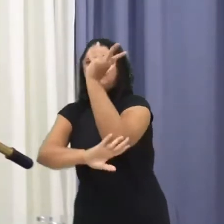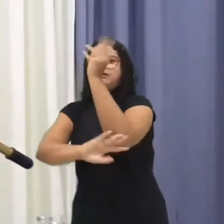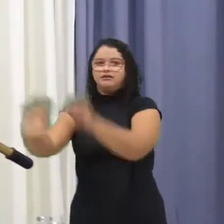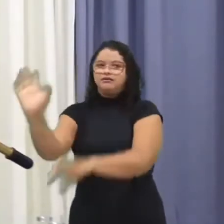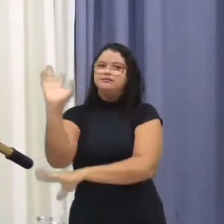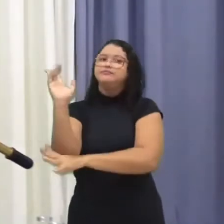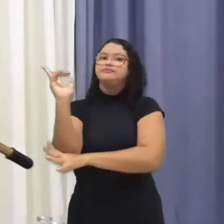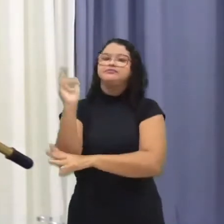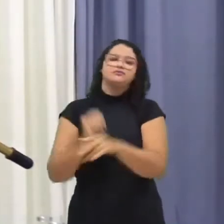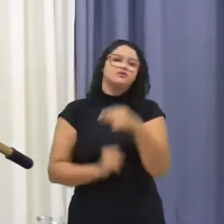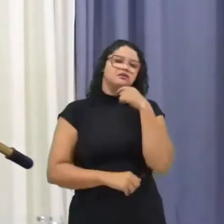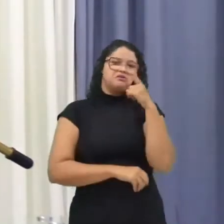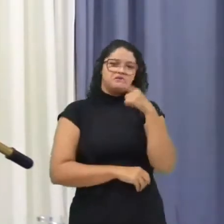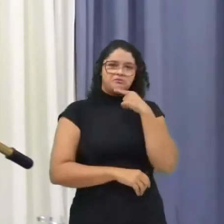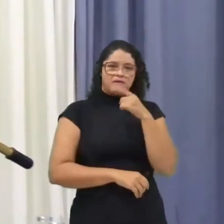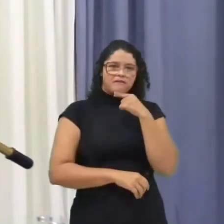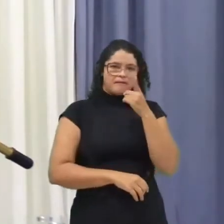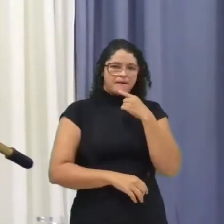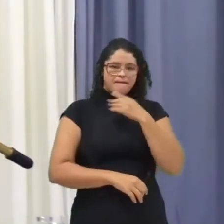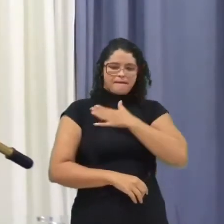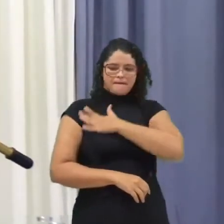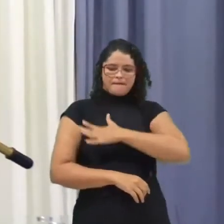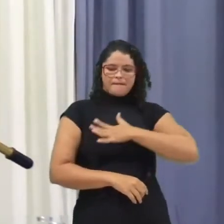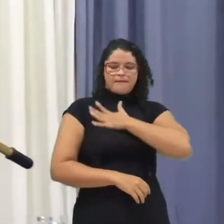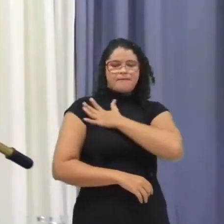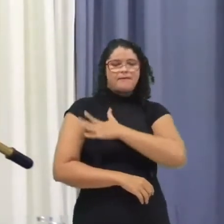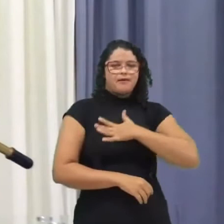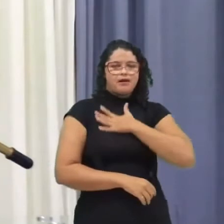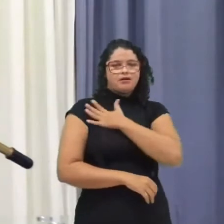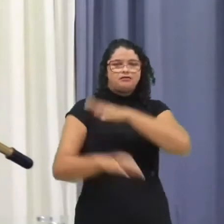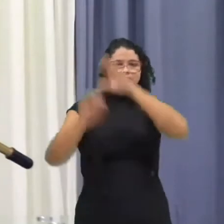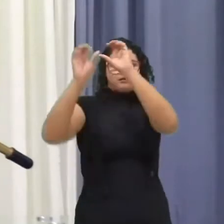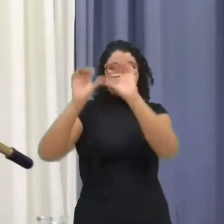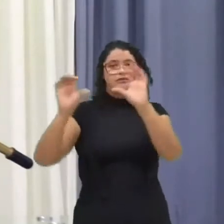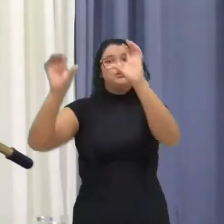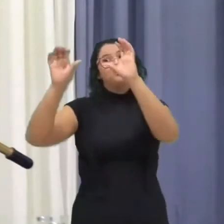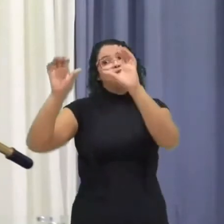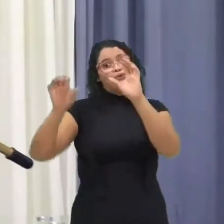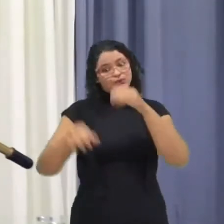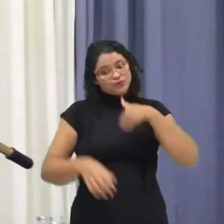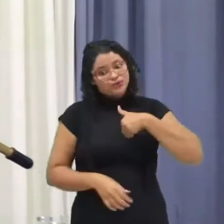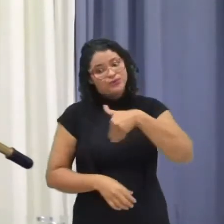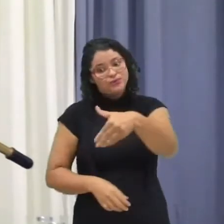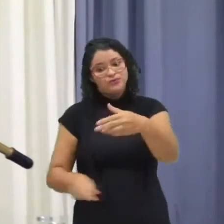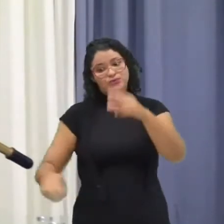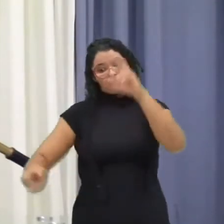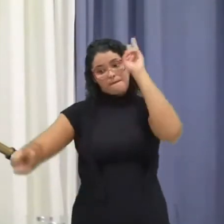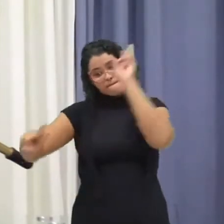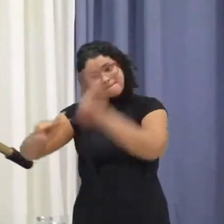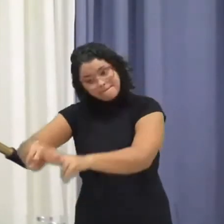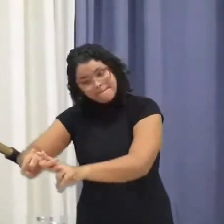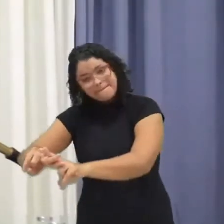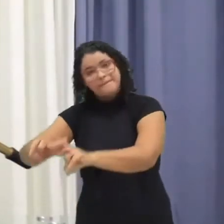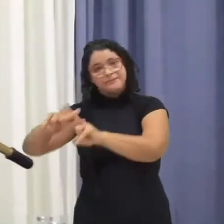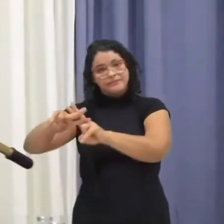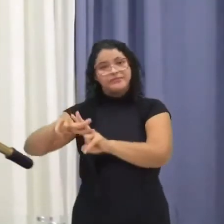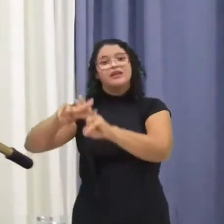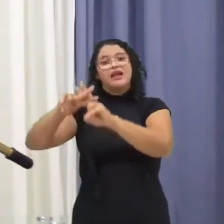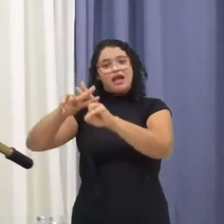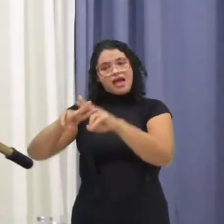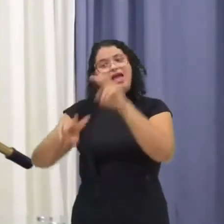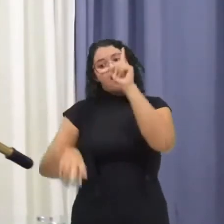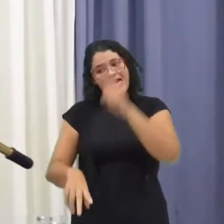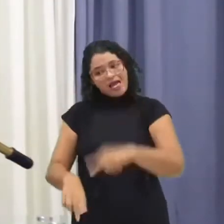está desfrutando de coisa alguma do céu propriamente. Continuam naquela prisão. É uma prisão